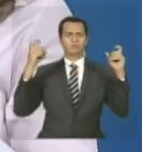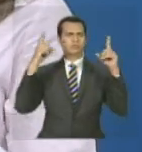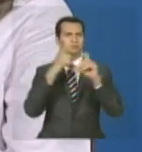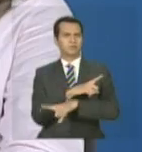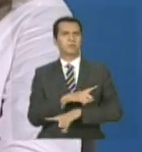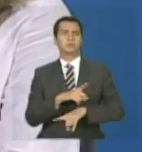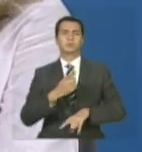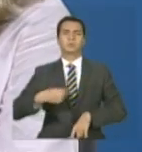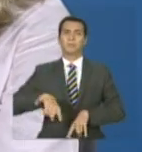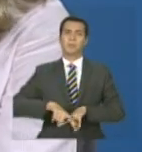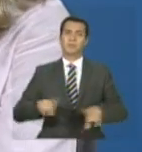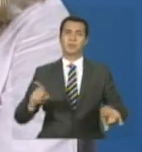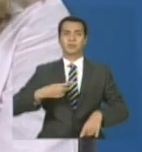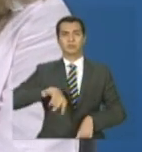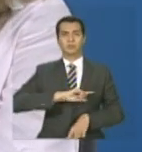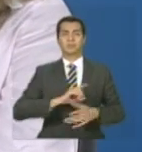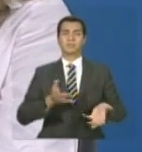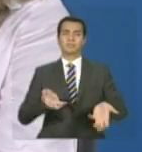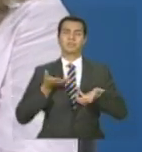que nós queremos trazer